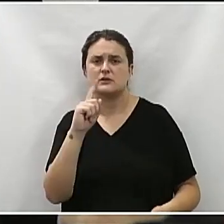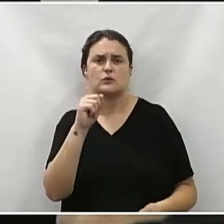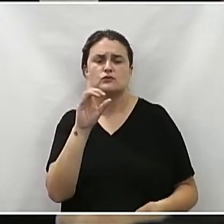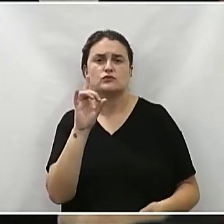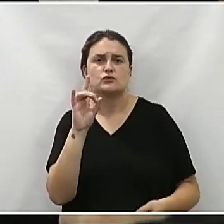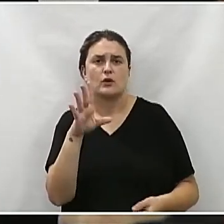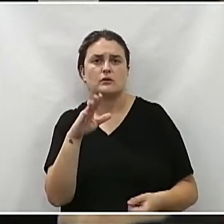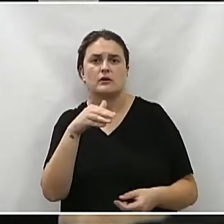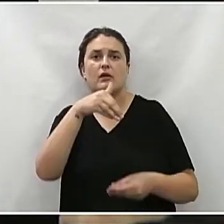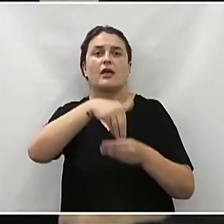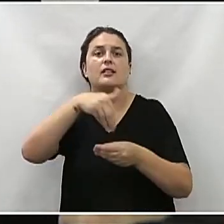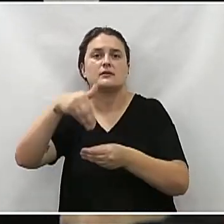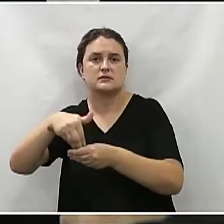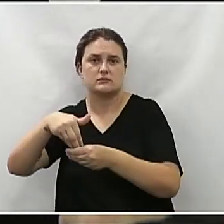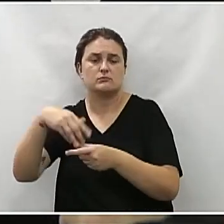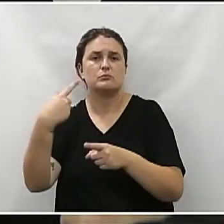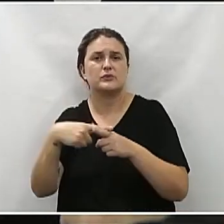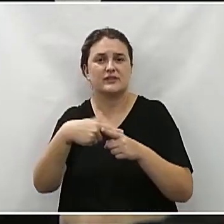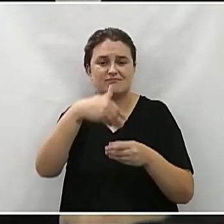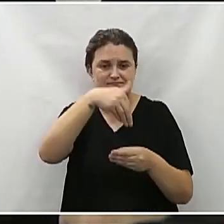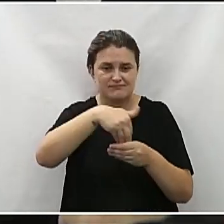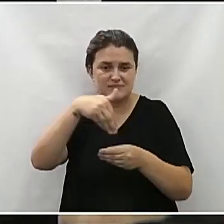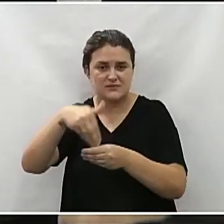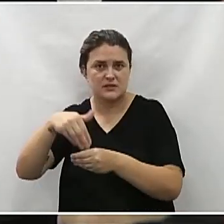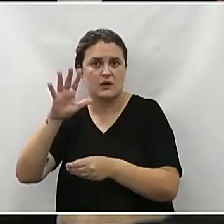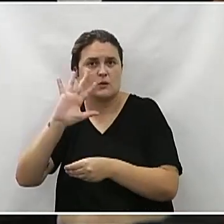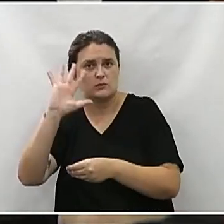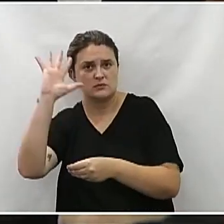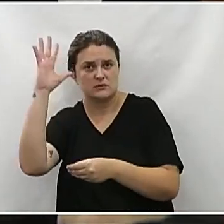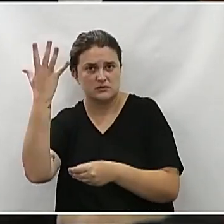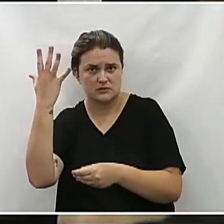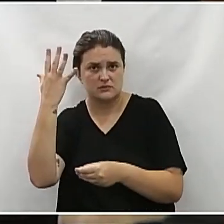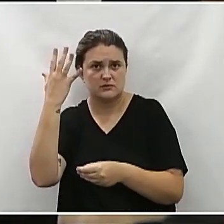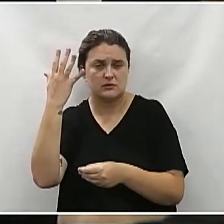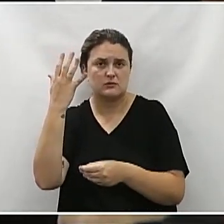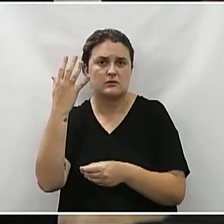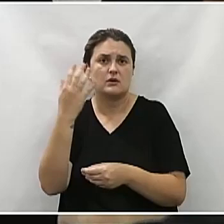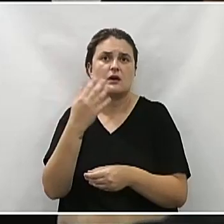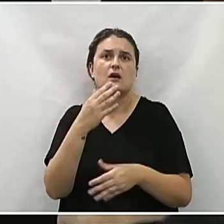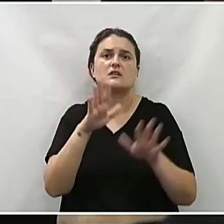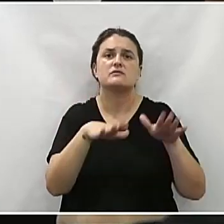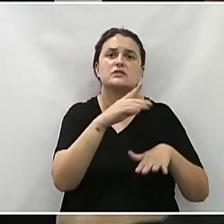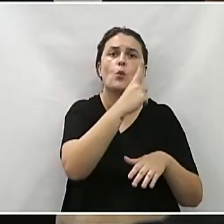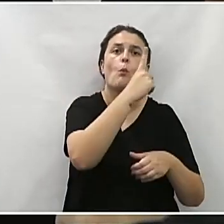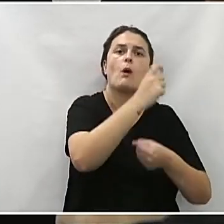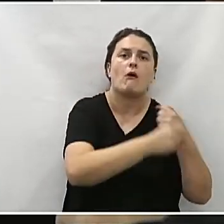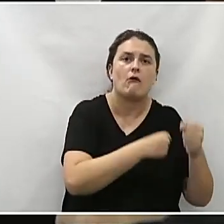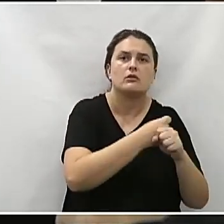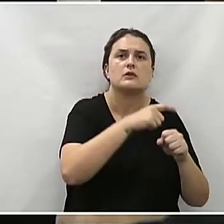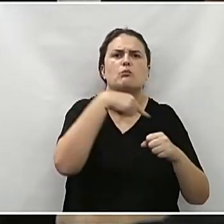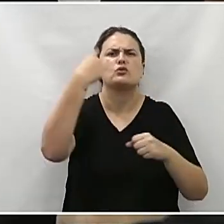não só tratar de eleições porque eleições estavam ocorrendo aí um ano era uma um ano ou era outra enfim a